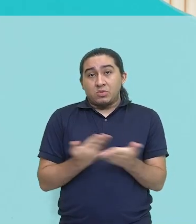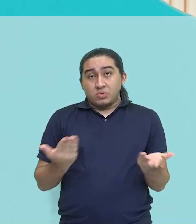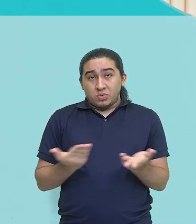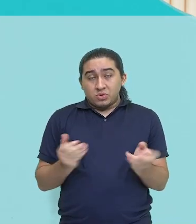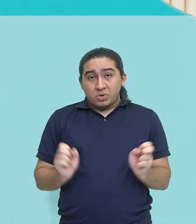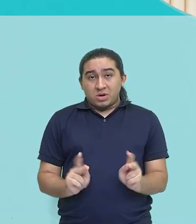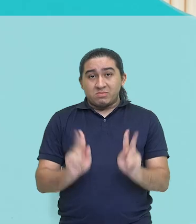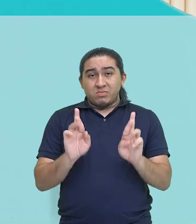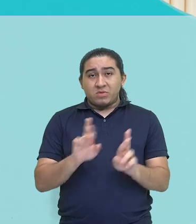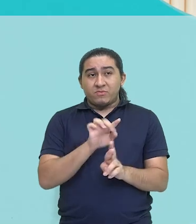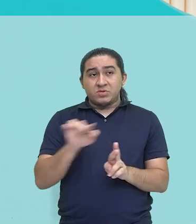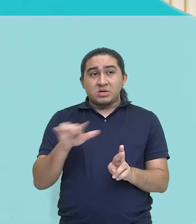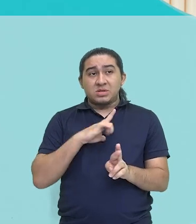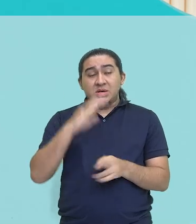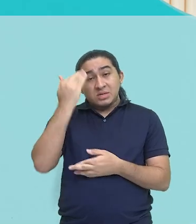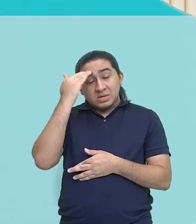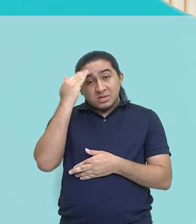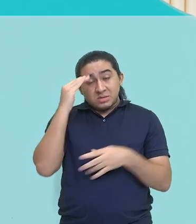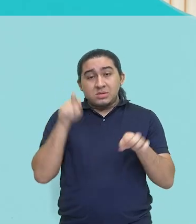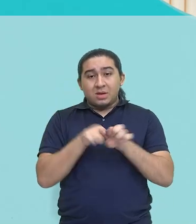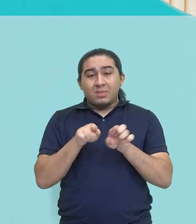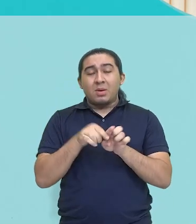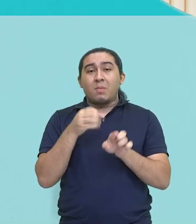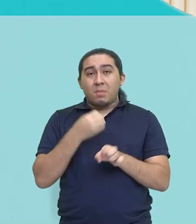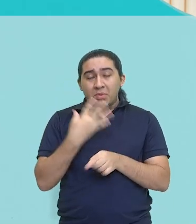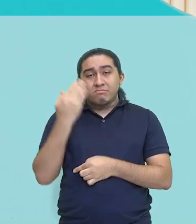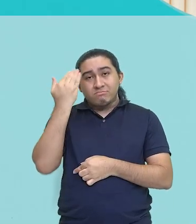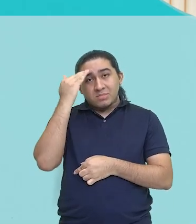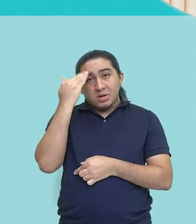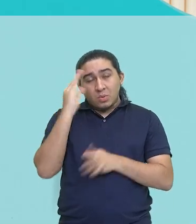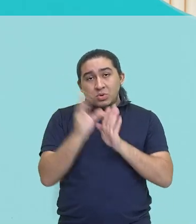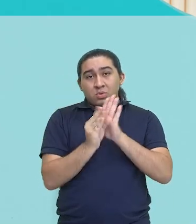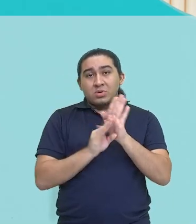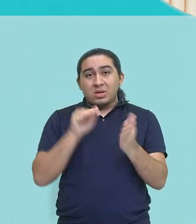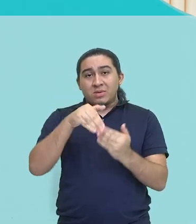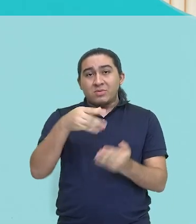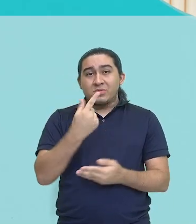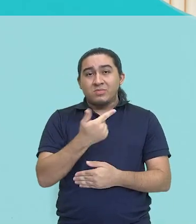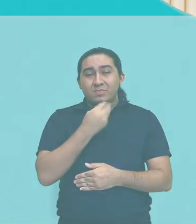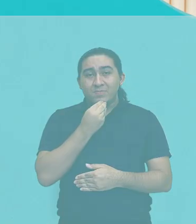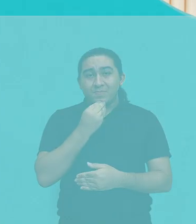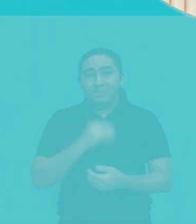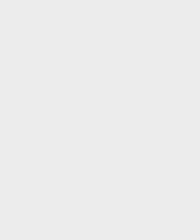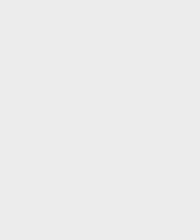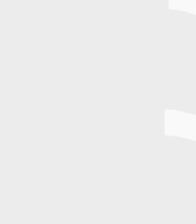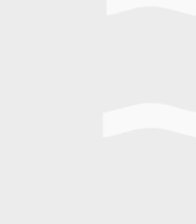nossa aula de hoje. Espero que todos tenham aí feito um bom aproveitamento e até a próxima.